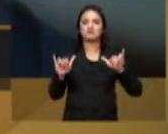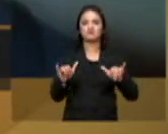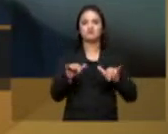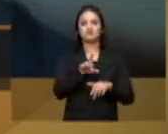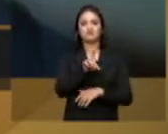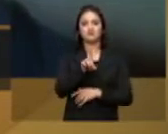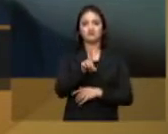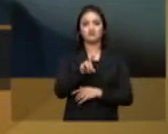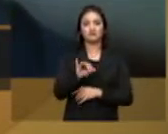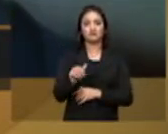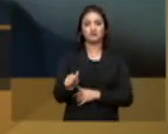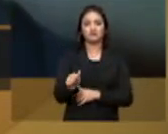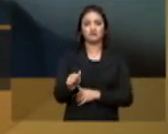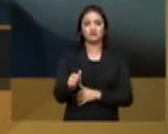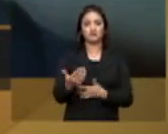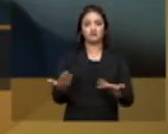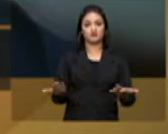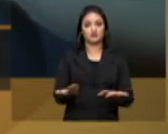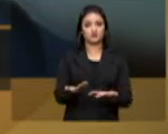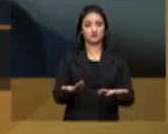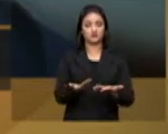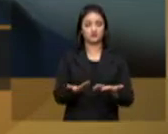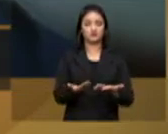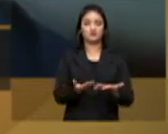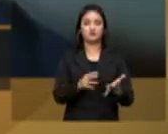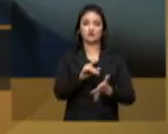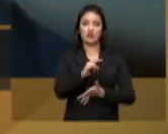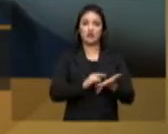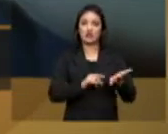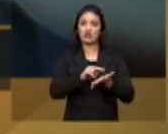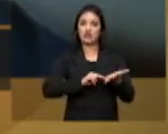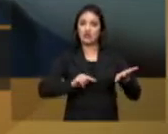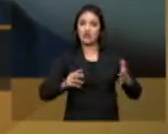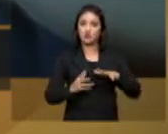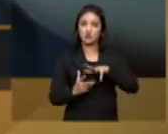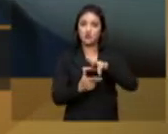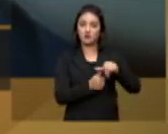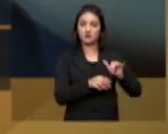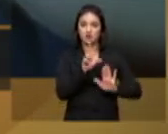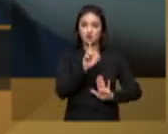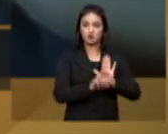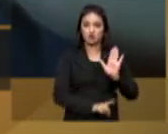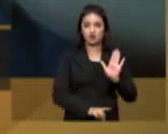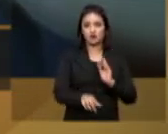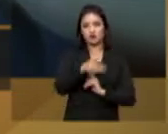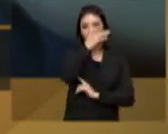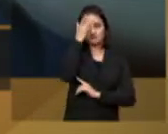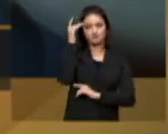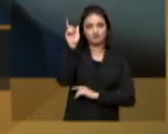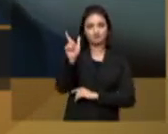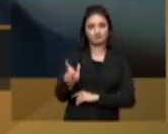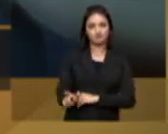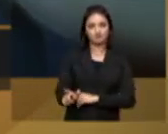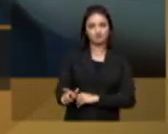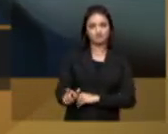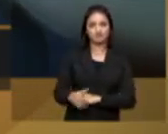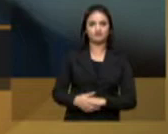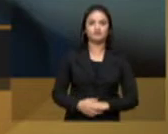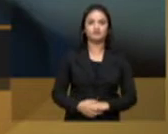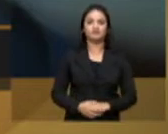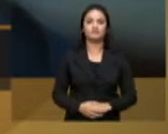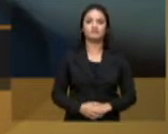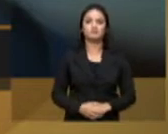Essa efeméride da Declaração Universal dos Direitos do Homem. Se há